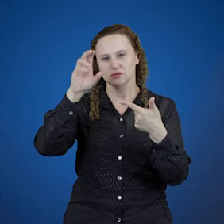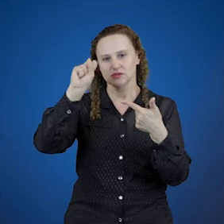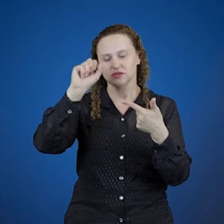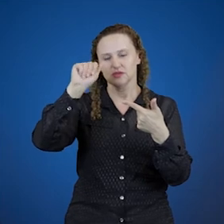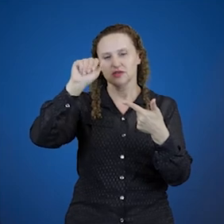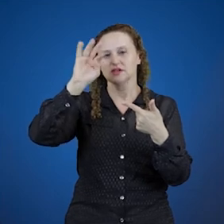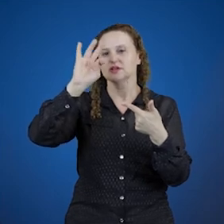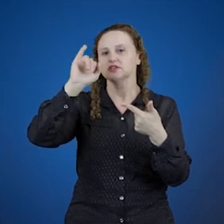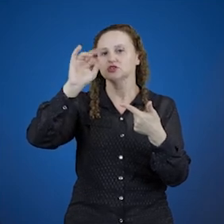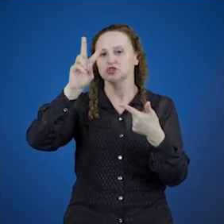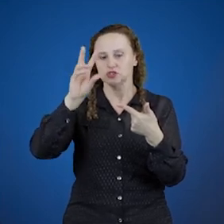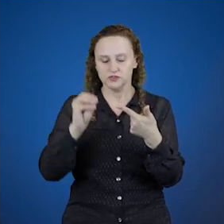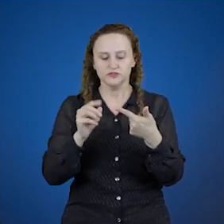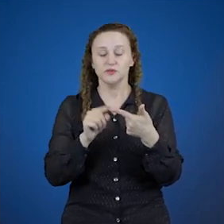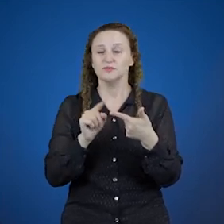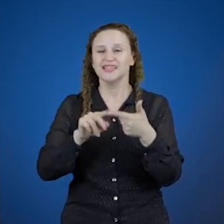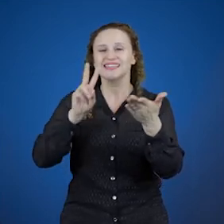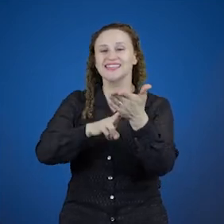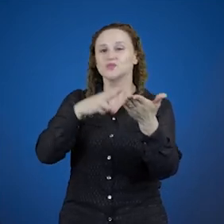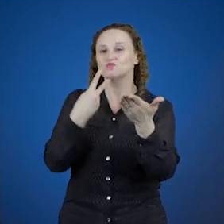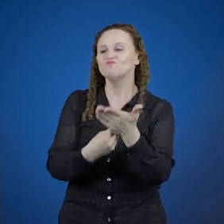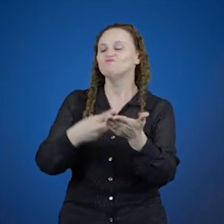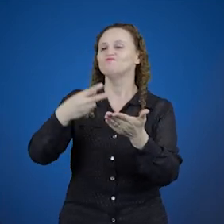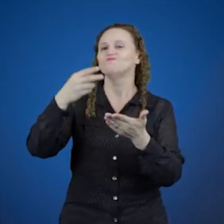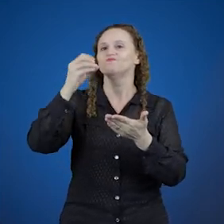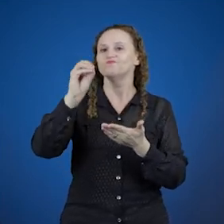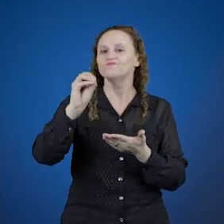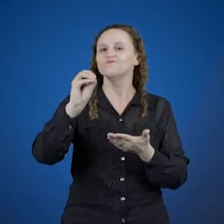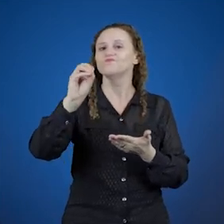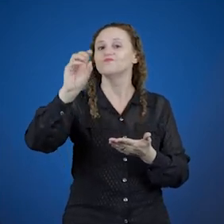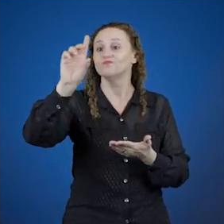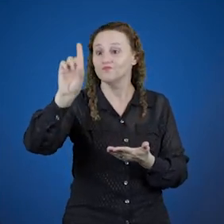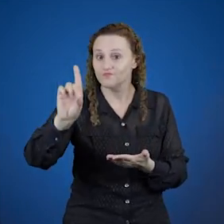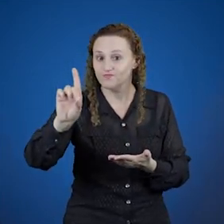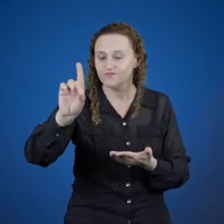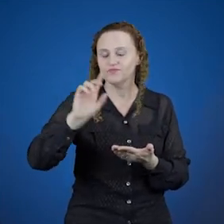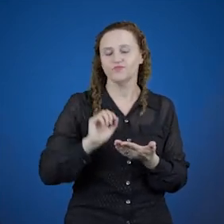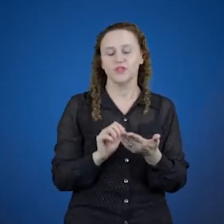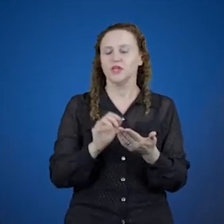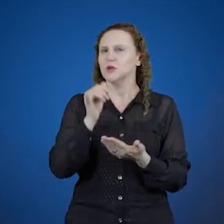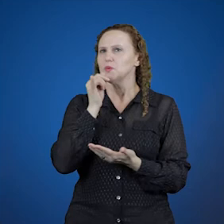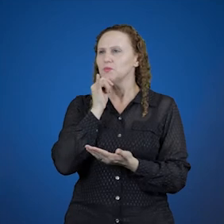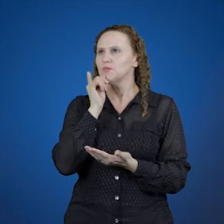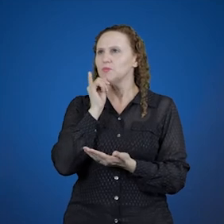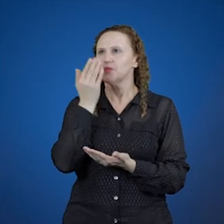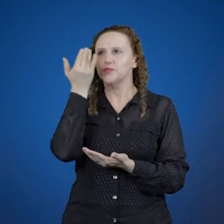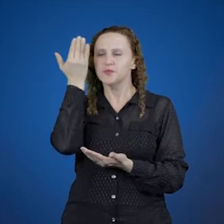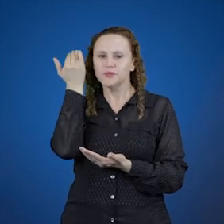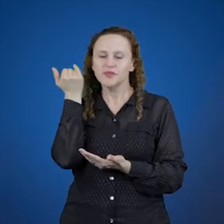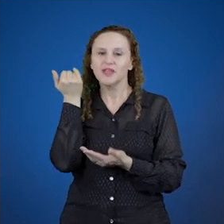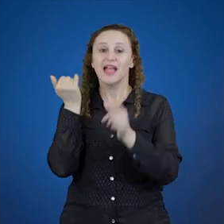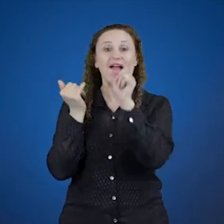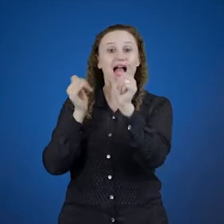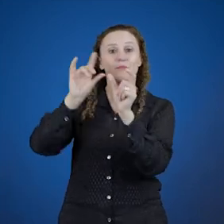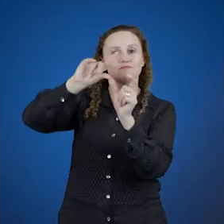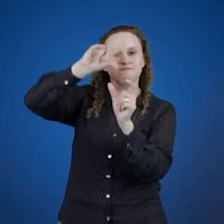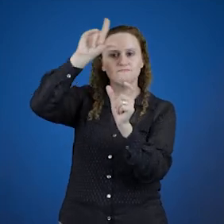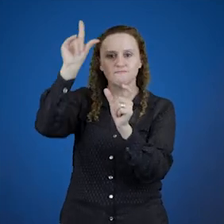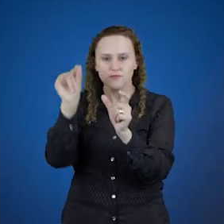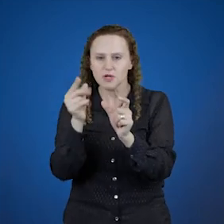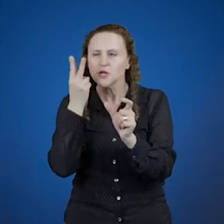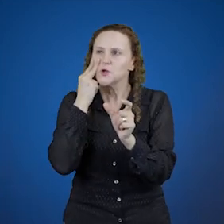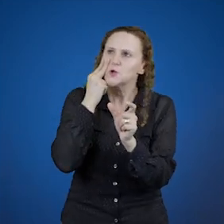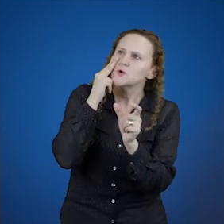utilizá-lo para traduzir o objeto direto no exemplo anterior lá da palavra